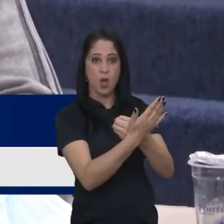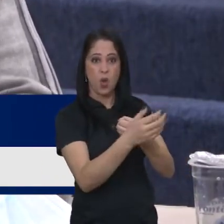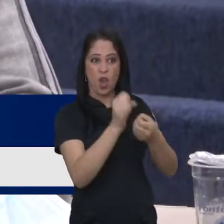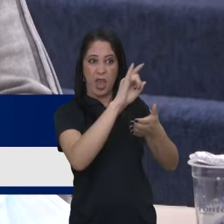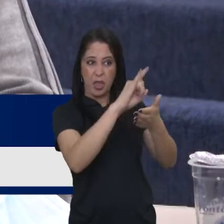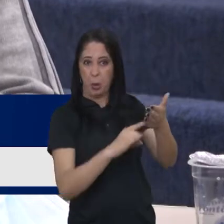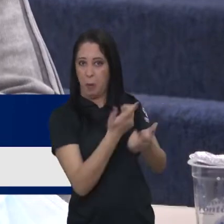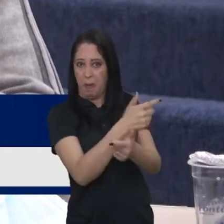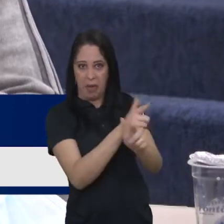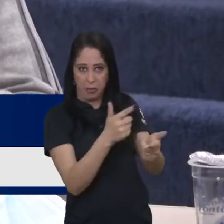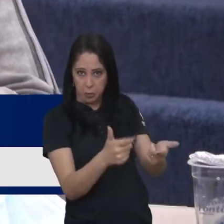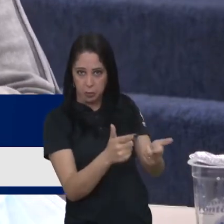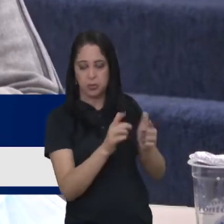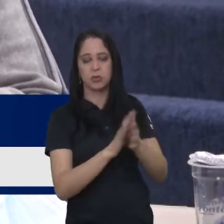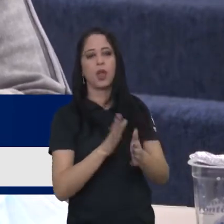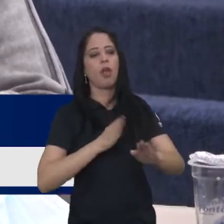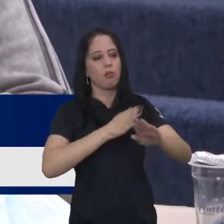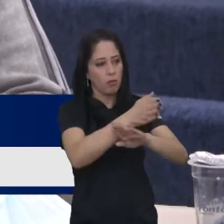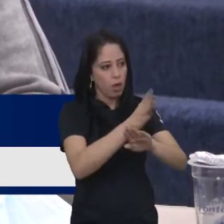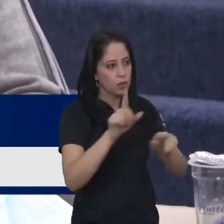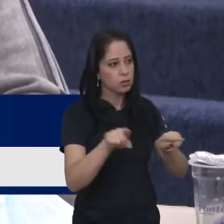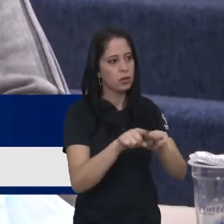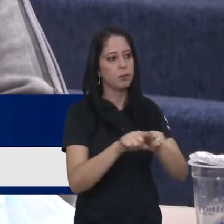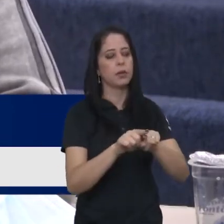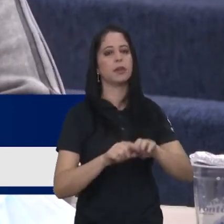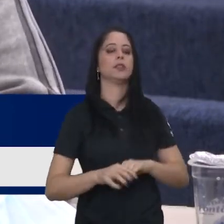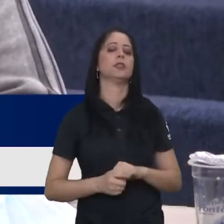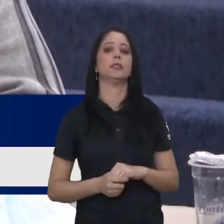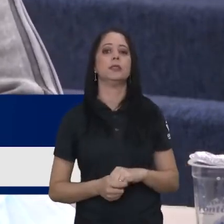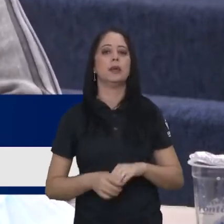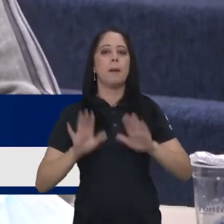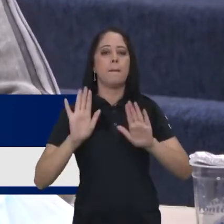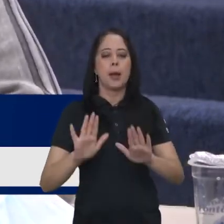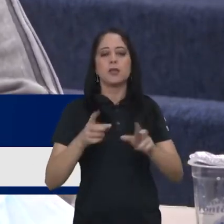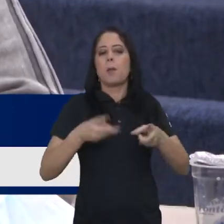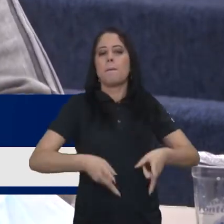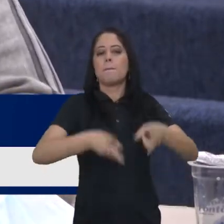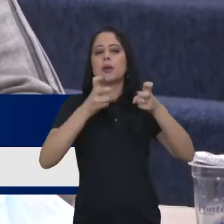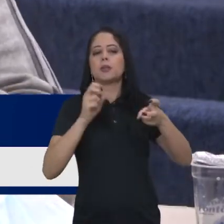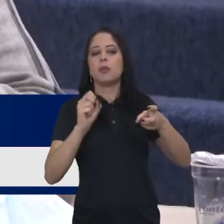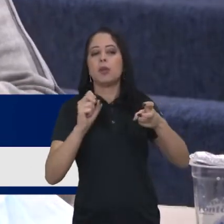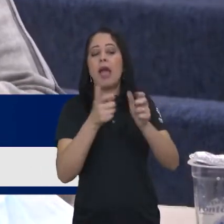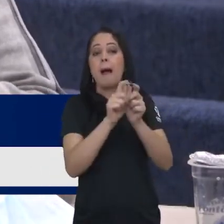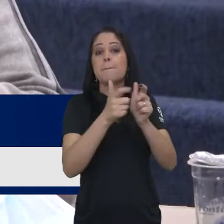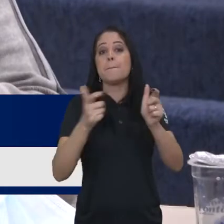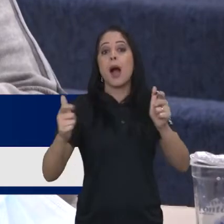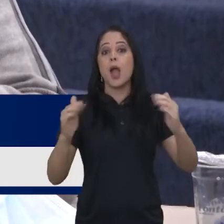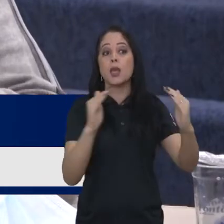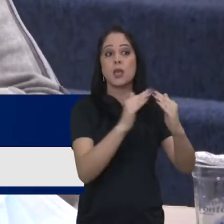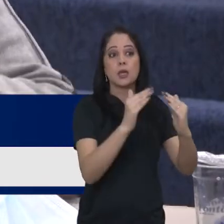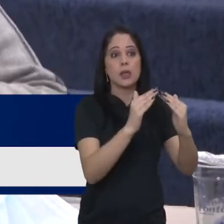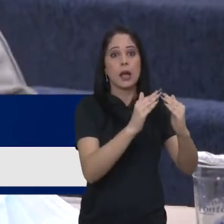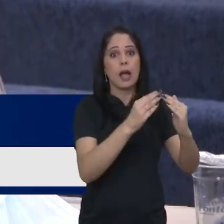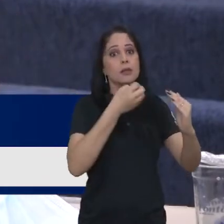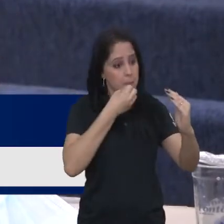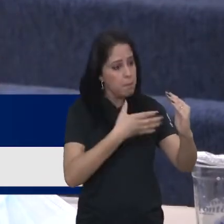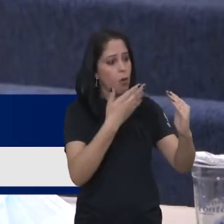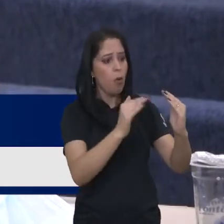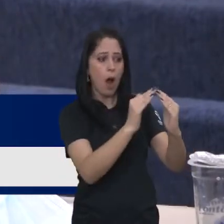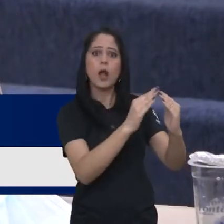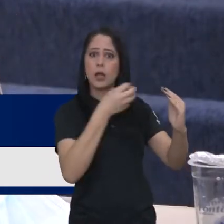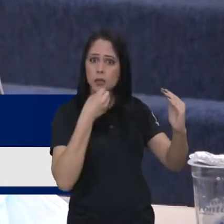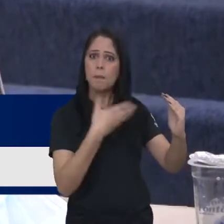aspas, e a gente percebe que a grande maioria das construções são boas